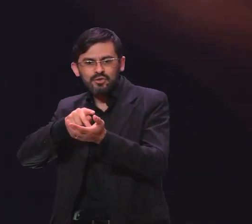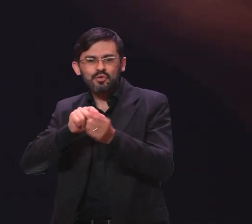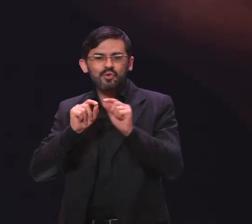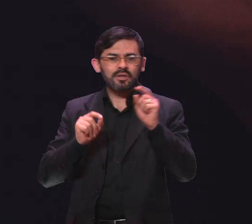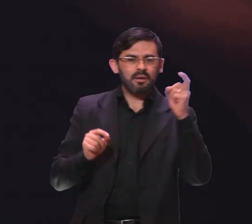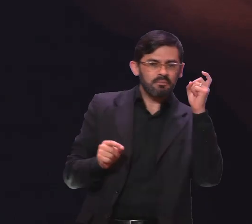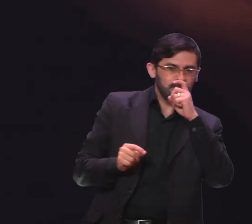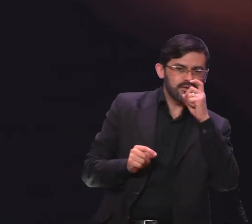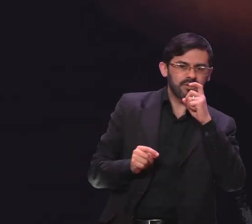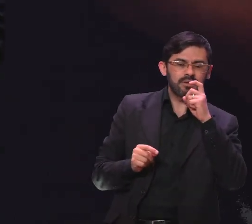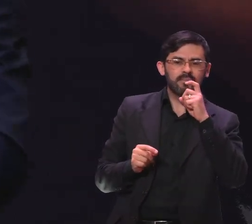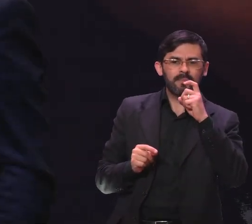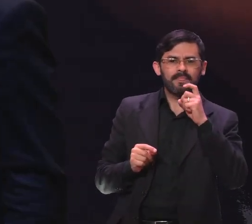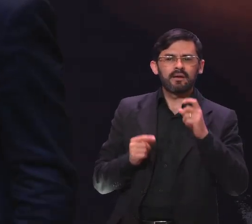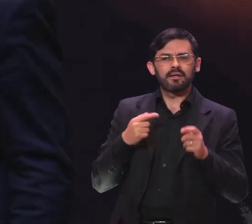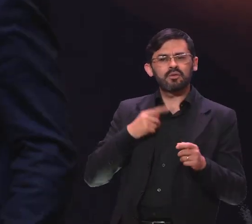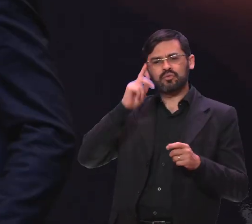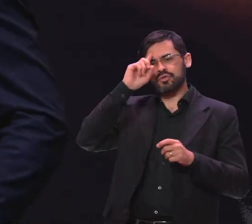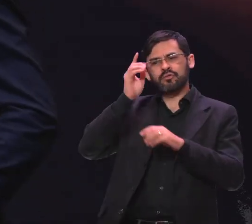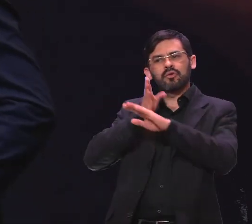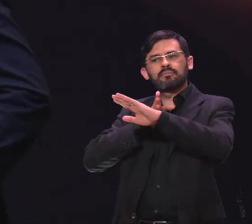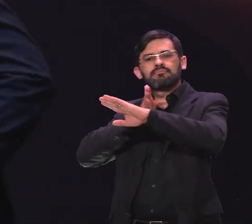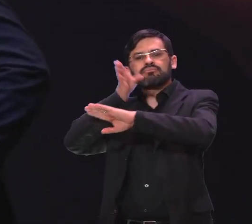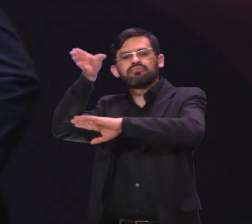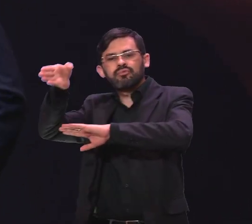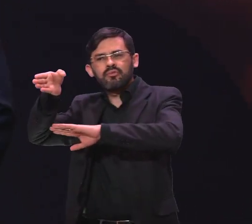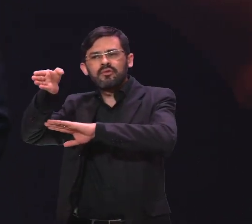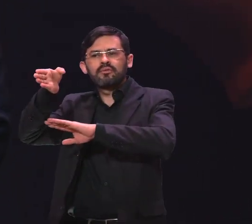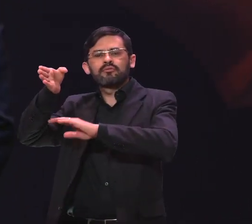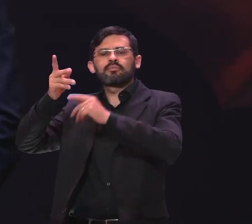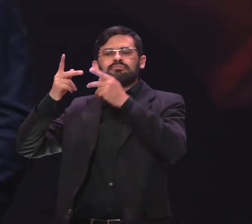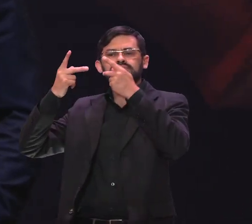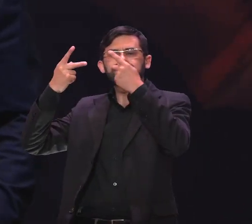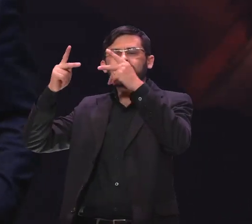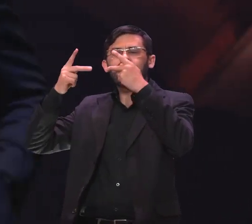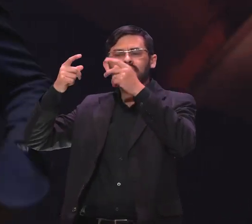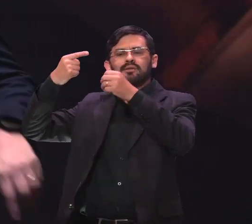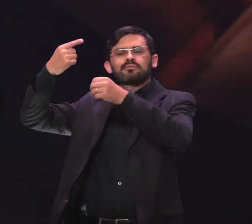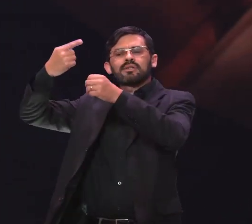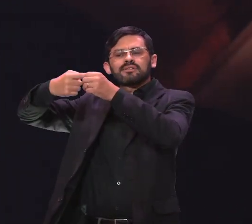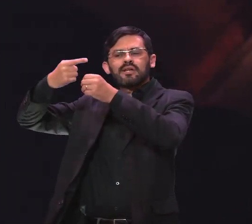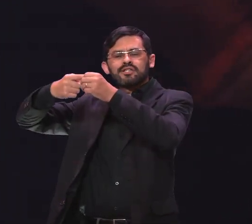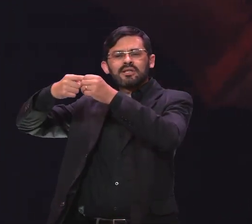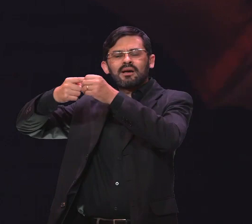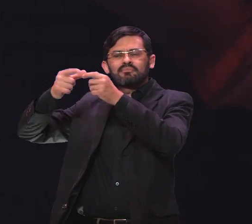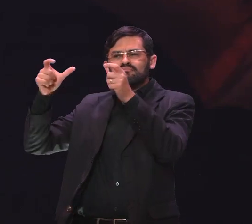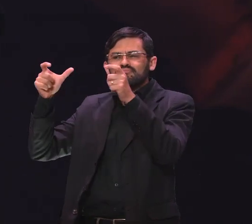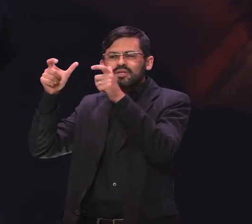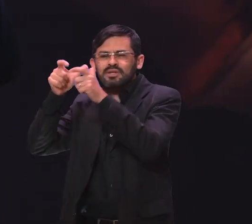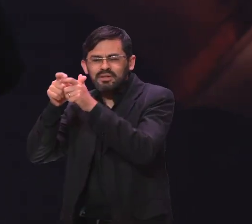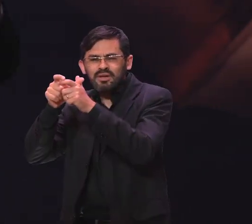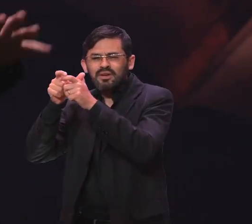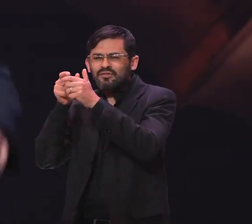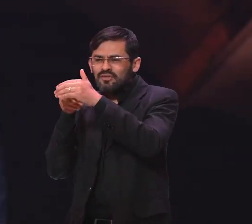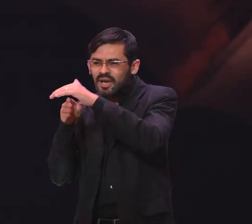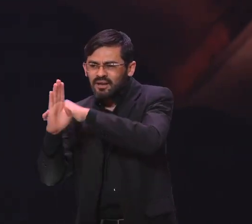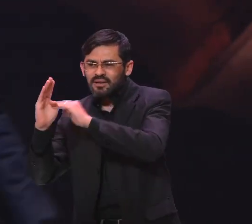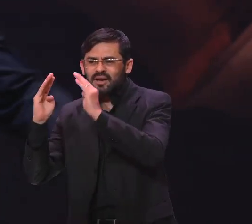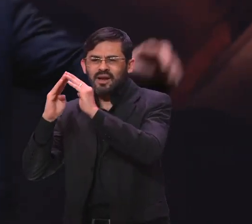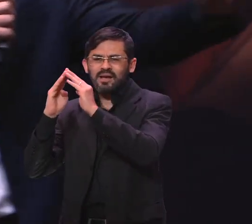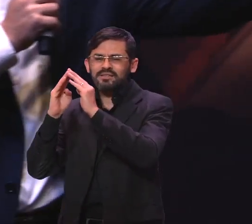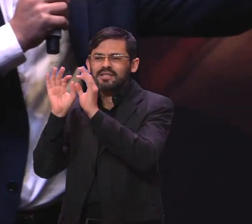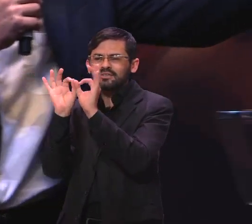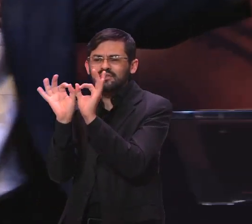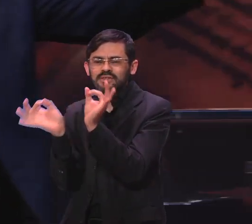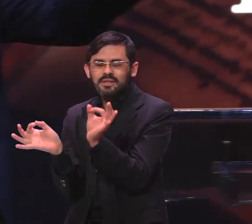em Manhuaçu, fui pregar no interior de Minas. Fui hospedado na casa de um senhor muito simples. Eu